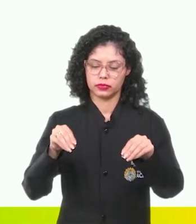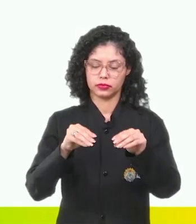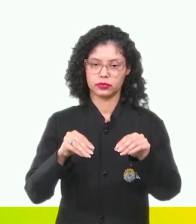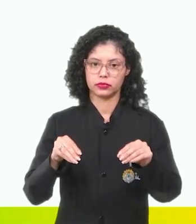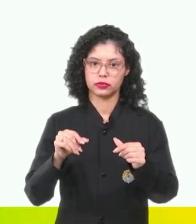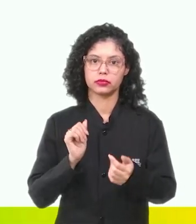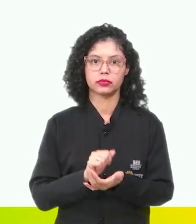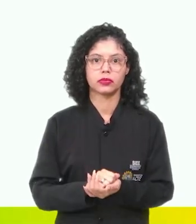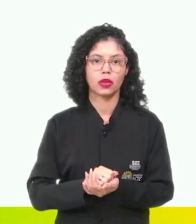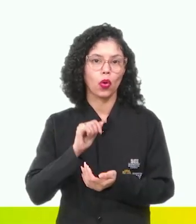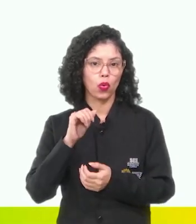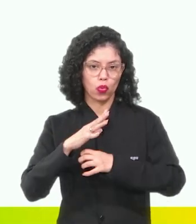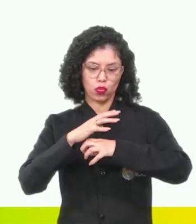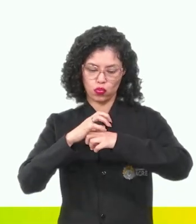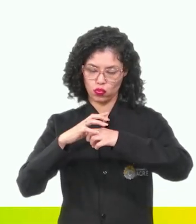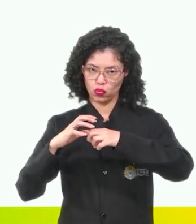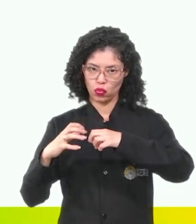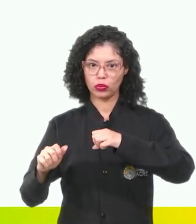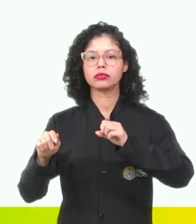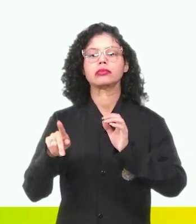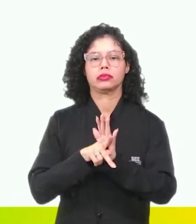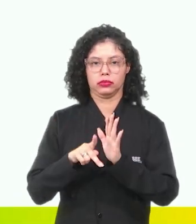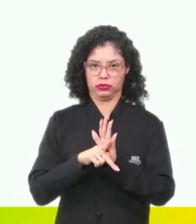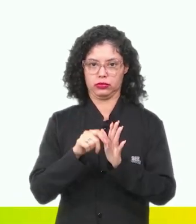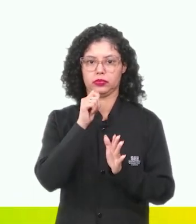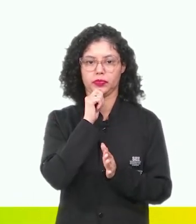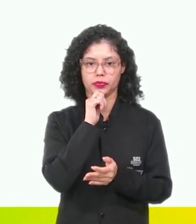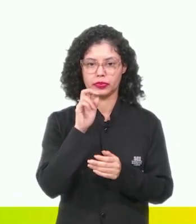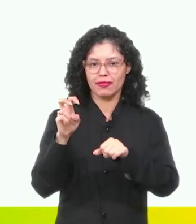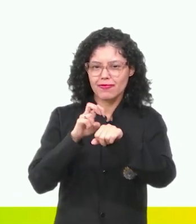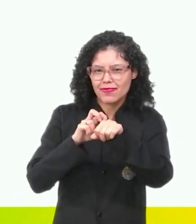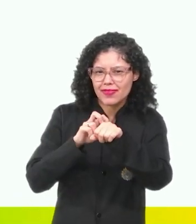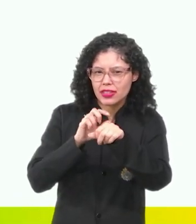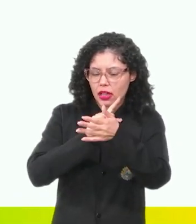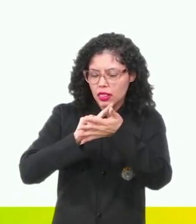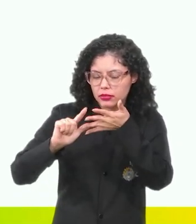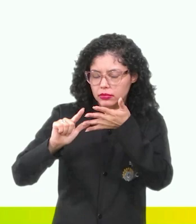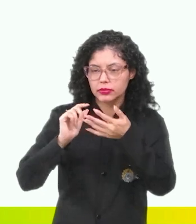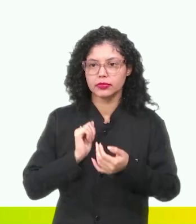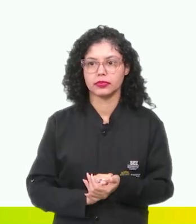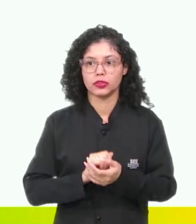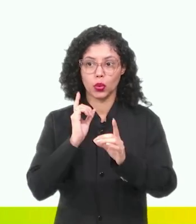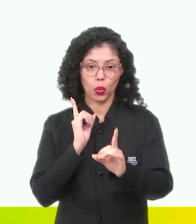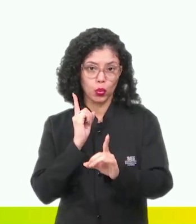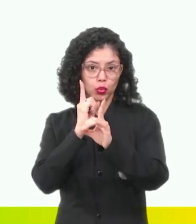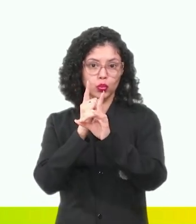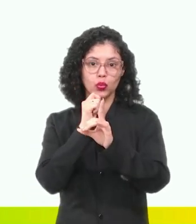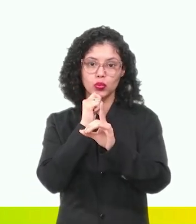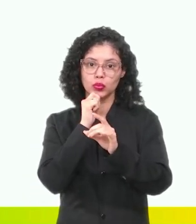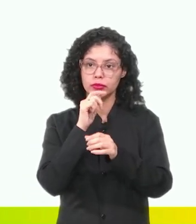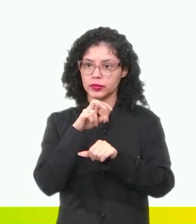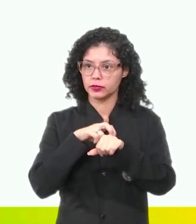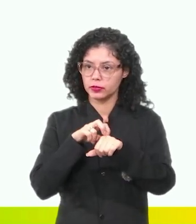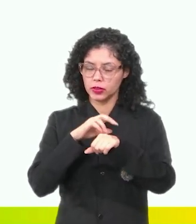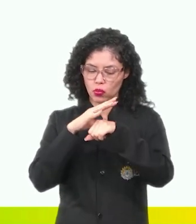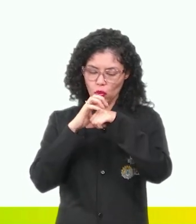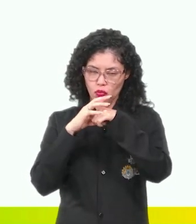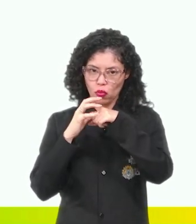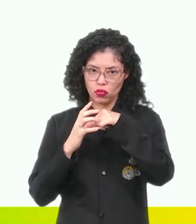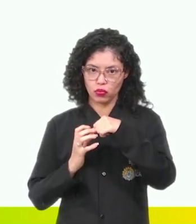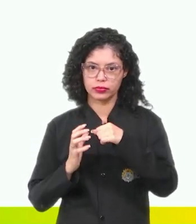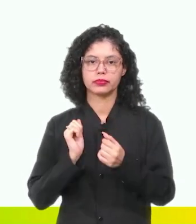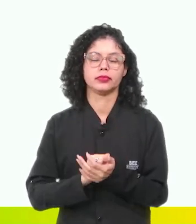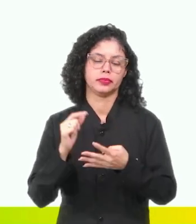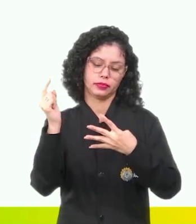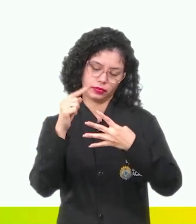amarela rugosa, ele encontrou a semente verde lisa e ele encontrou uma semente verde rugosa. Ele encontrou